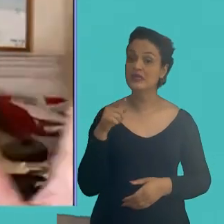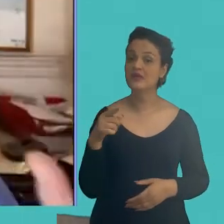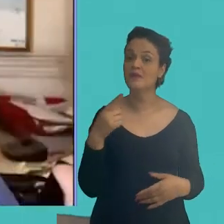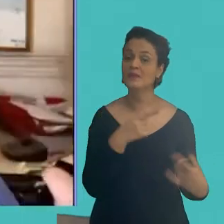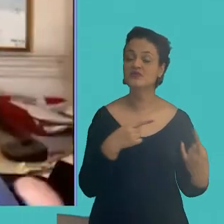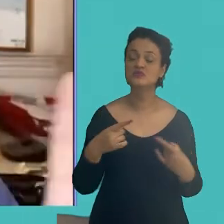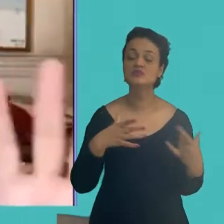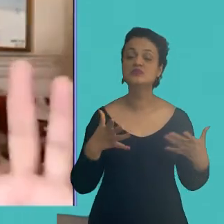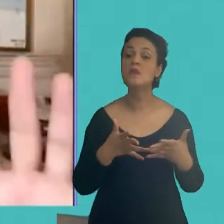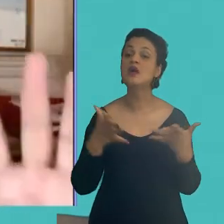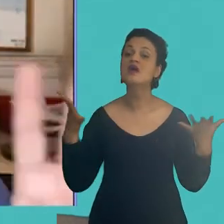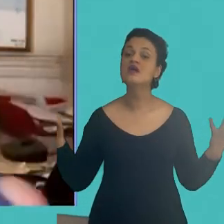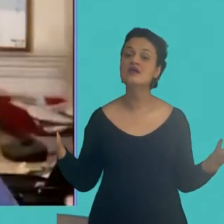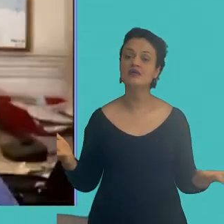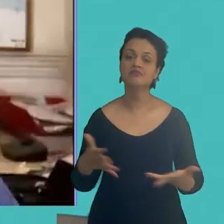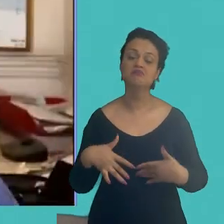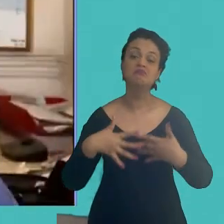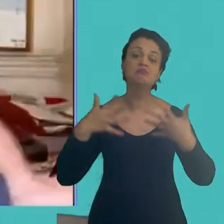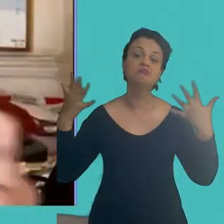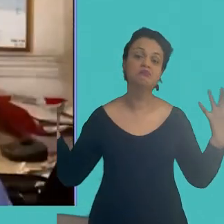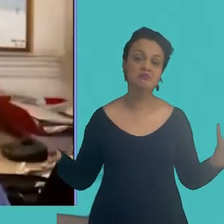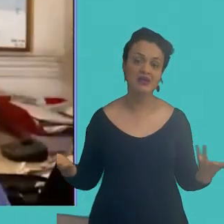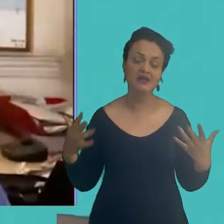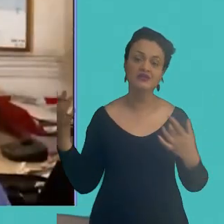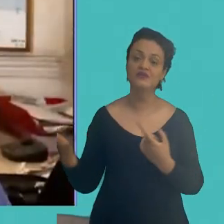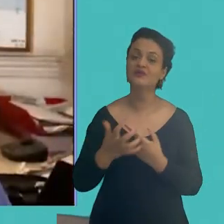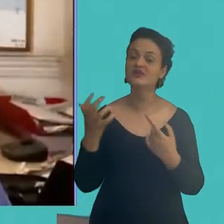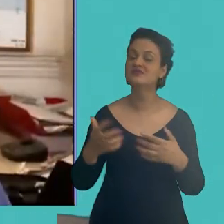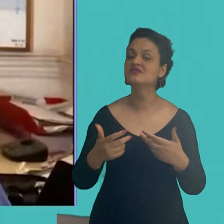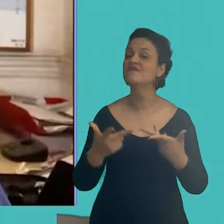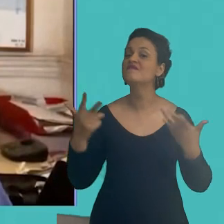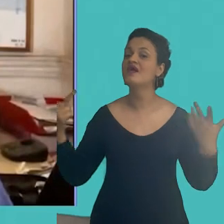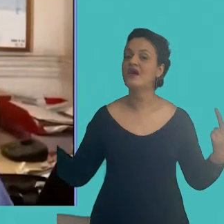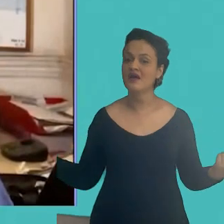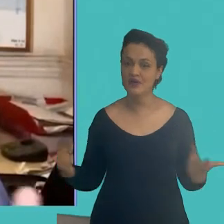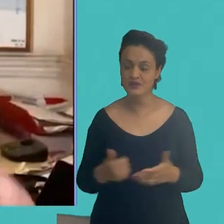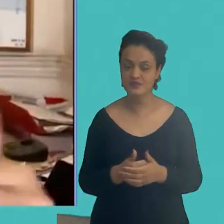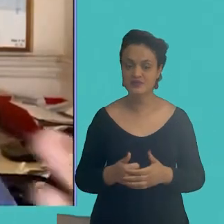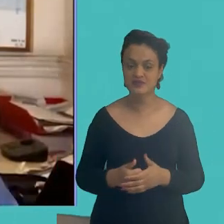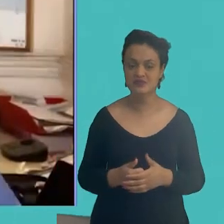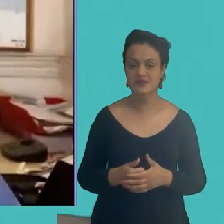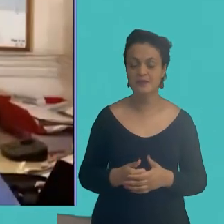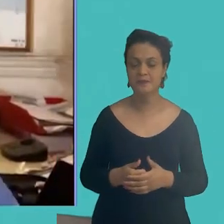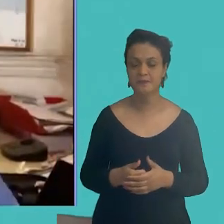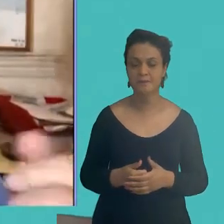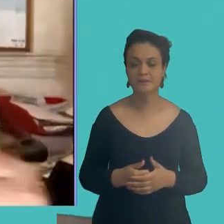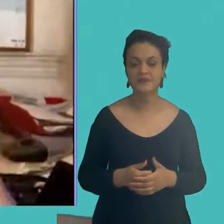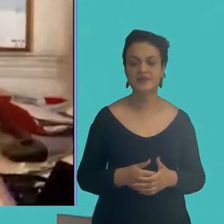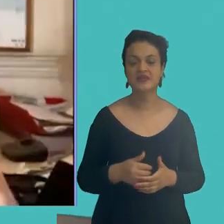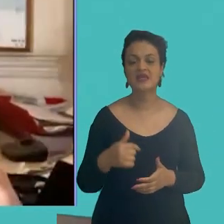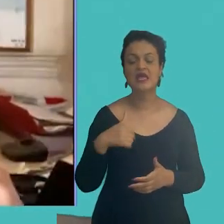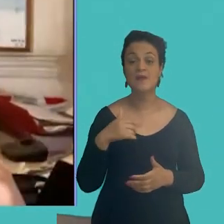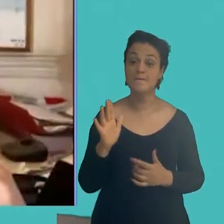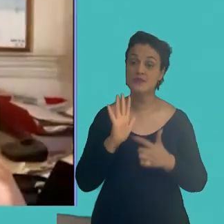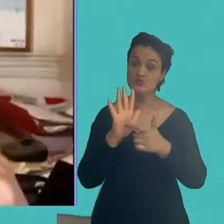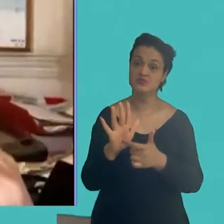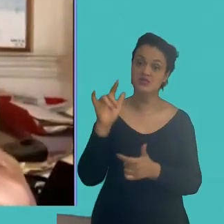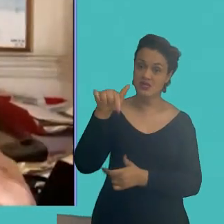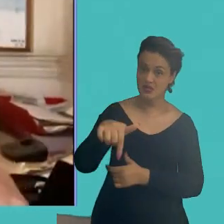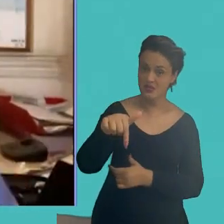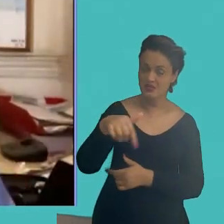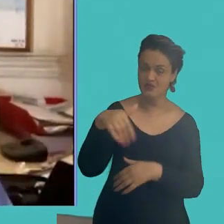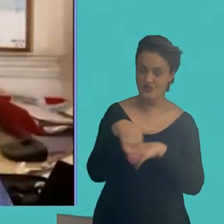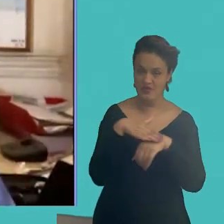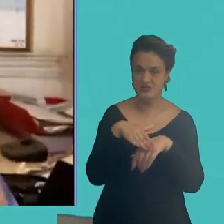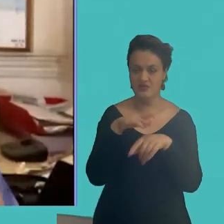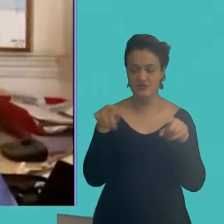muito abrangente, que vai para um outro caminho. Eu quero puxar um pouco mais para o nosso caso. Eu a trouxe aqui nessa conversa com vocês, para